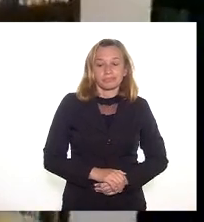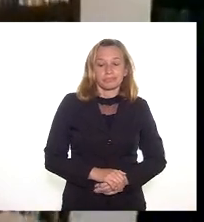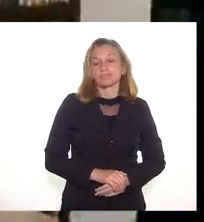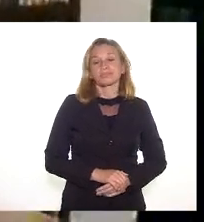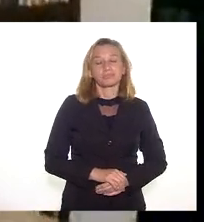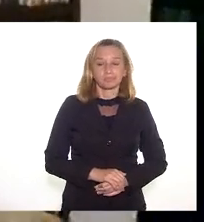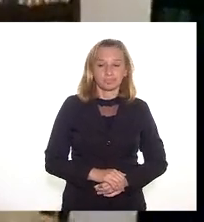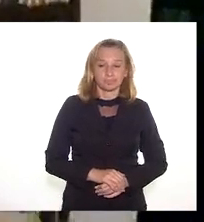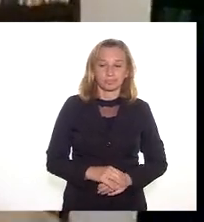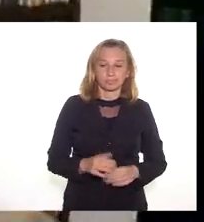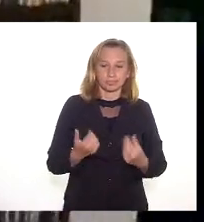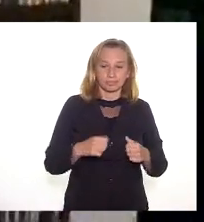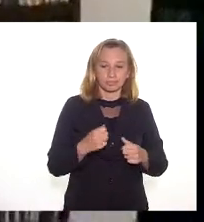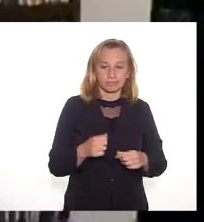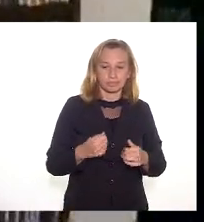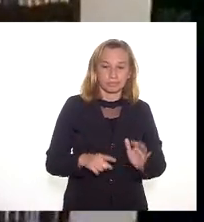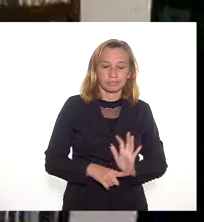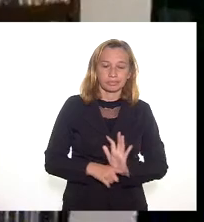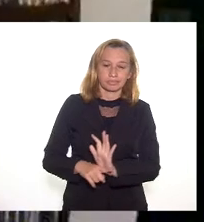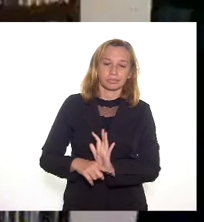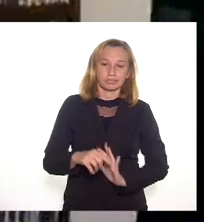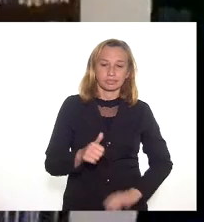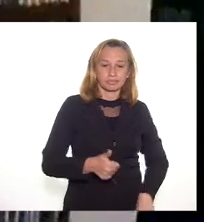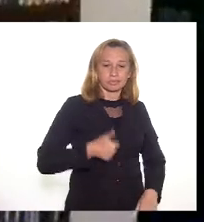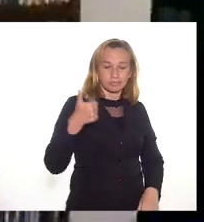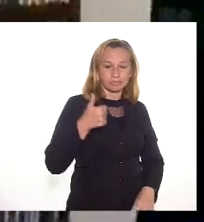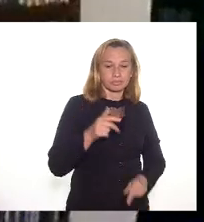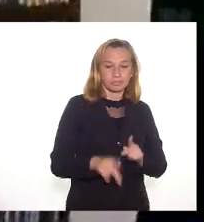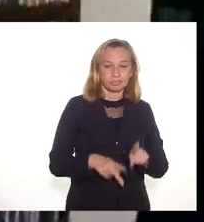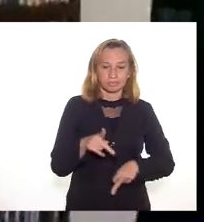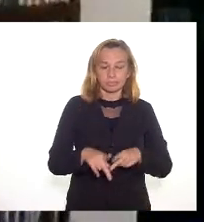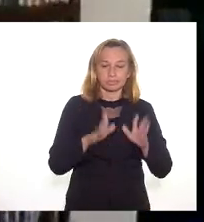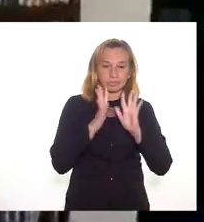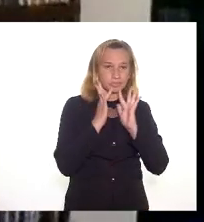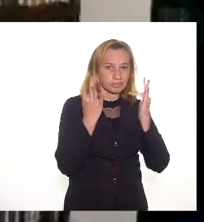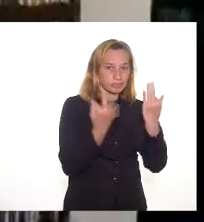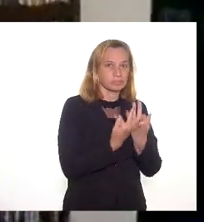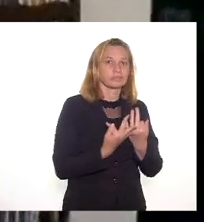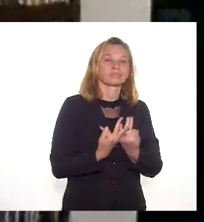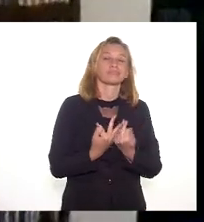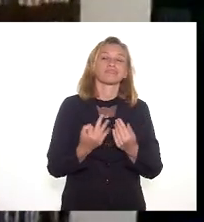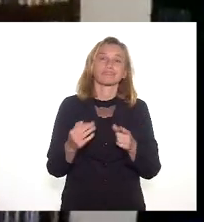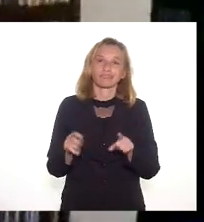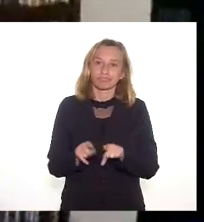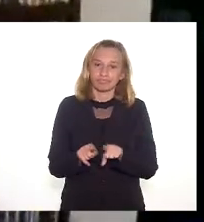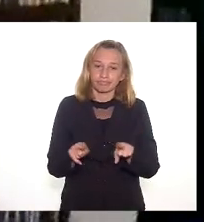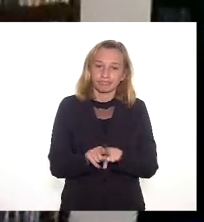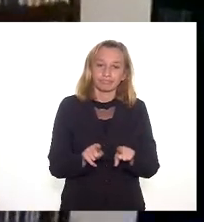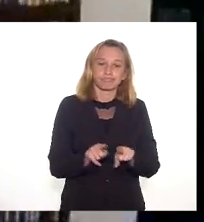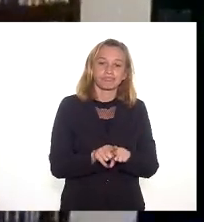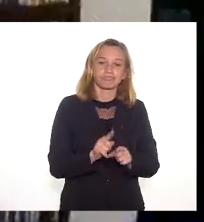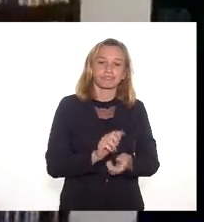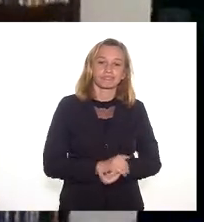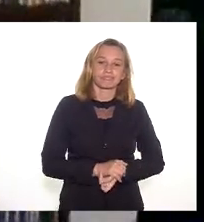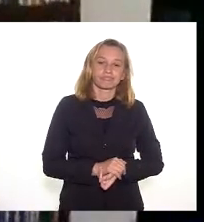condição de vida do povo brasileiro das famílias inclusive da